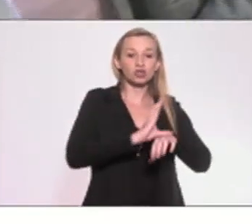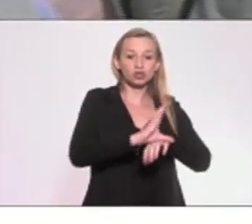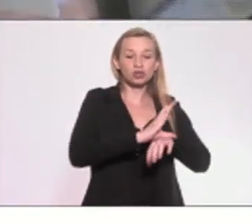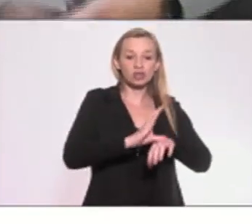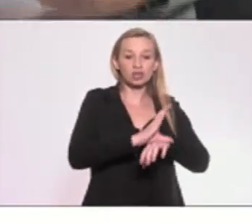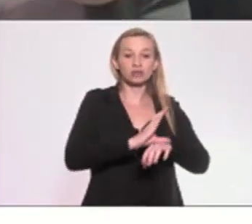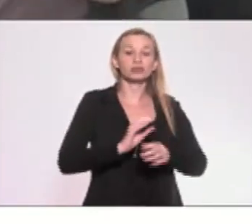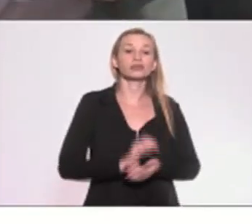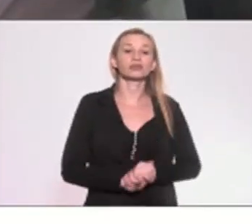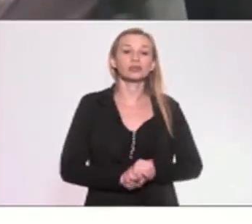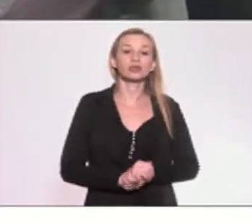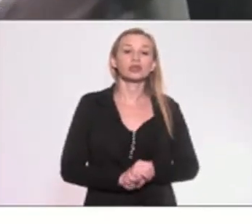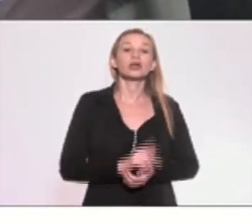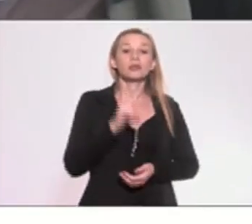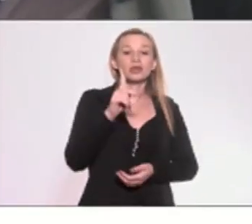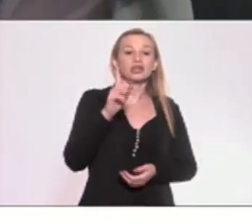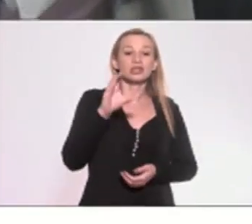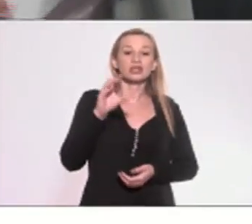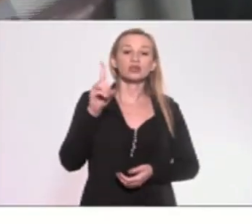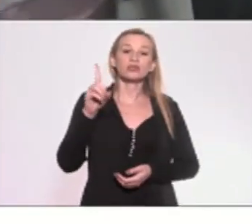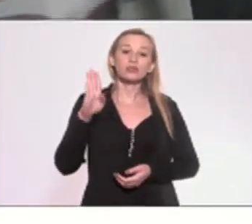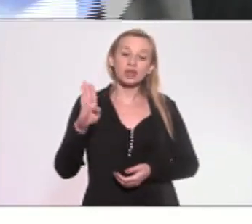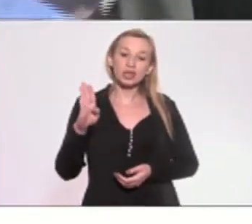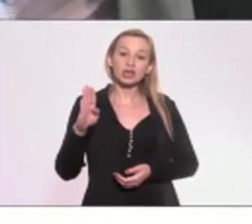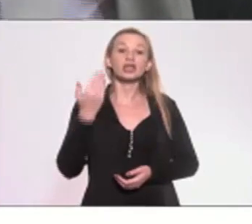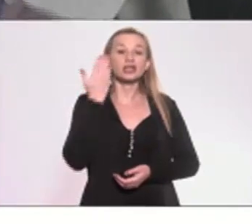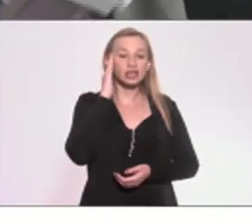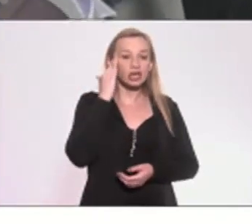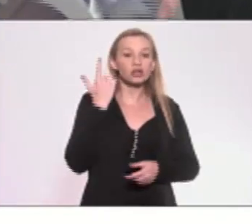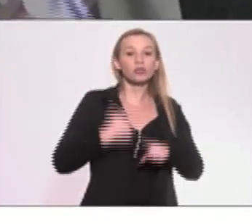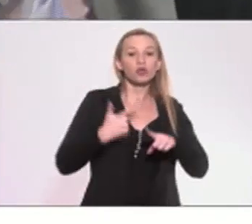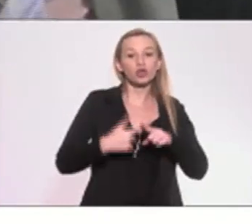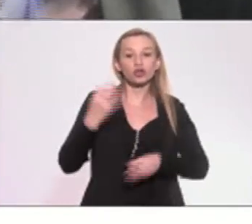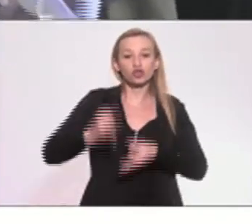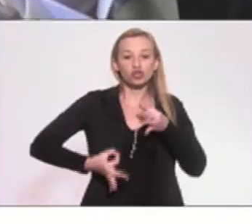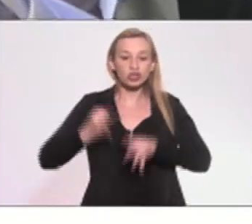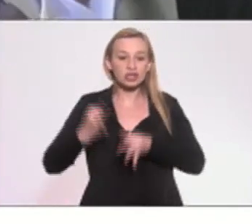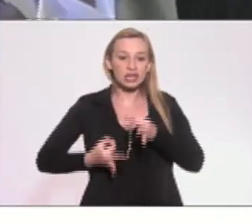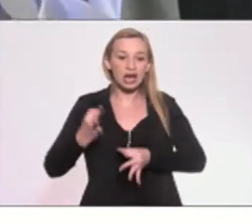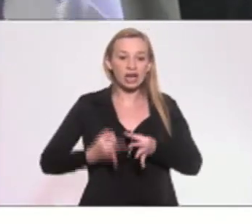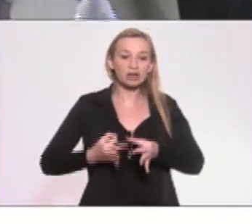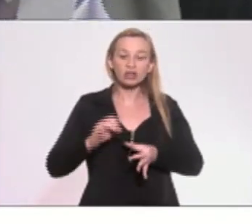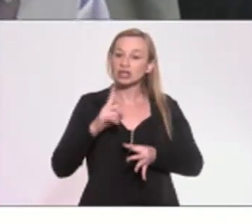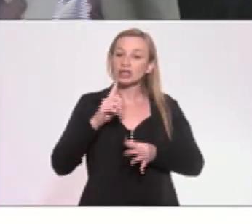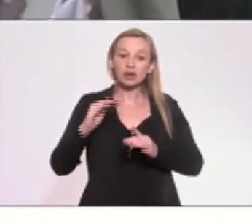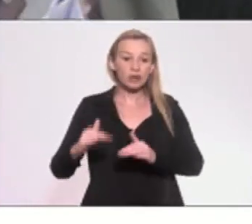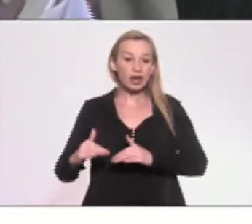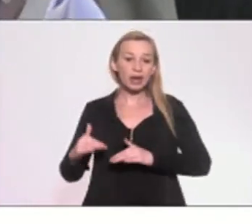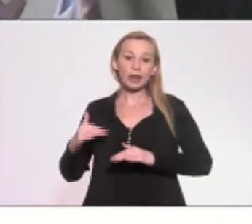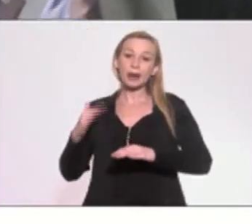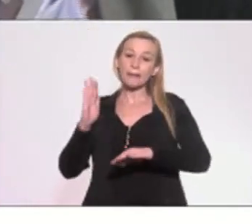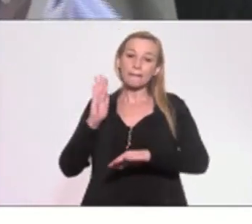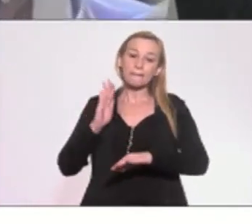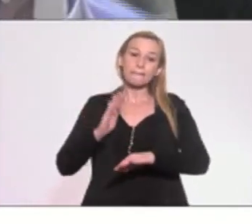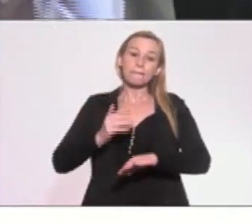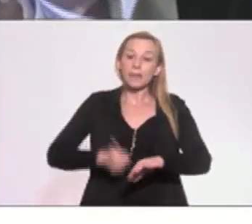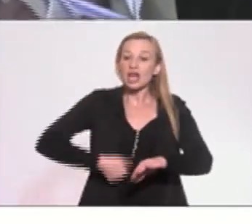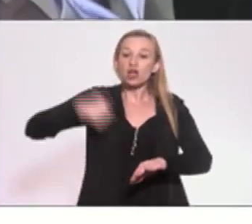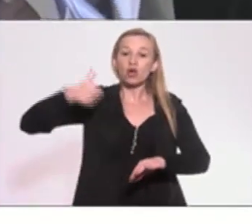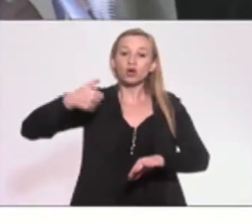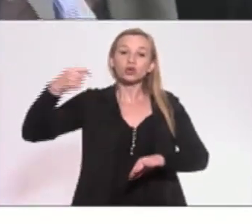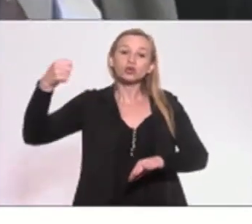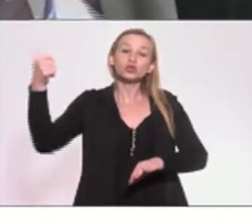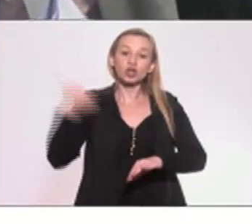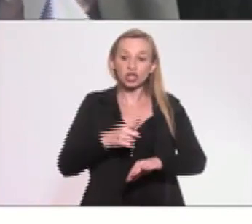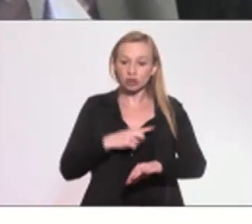é assim que o PCdoB entende, porque o Judiciário não é maior do que o Legislativo. E é por